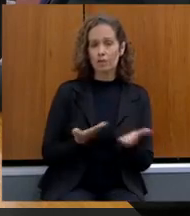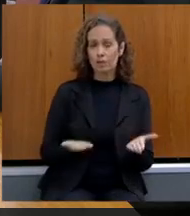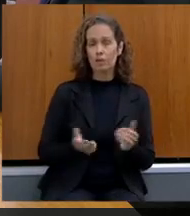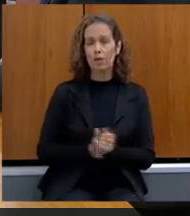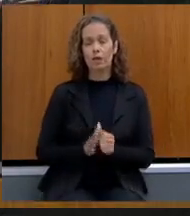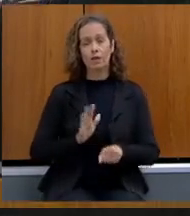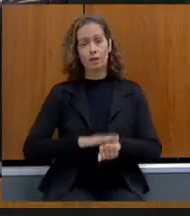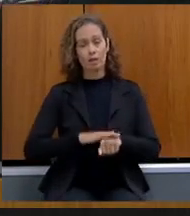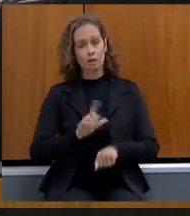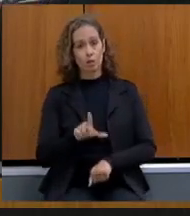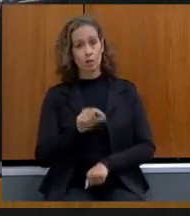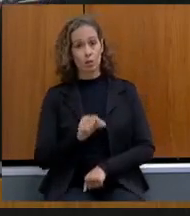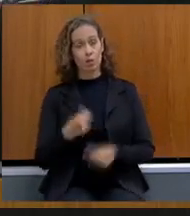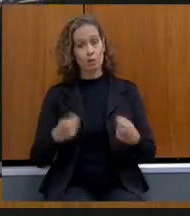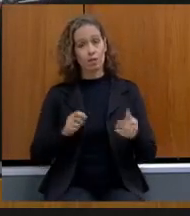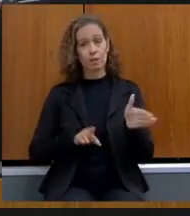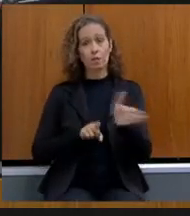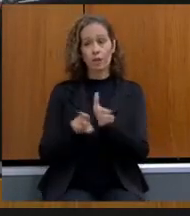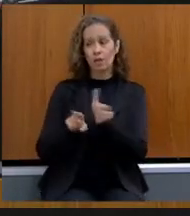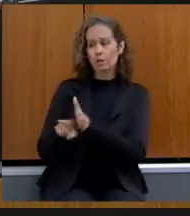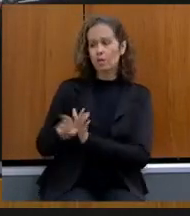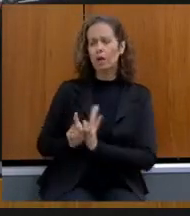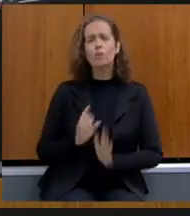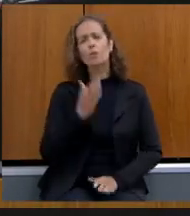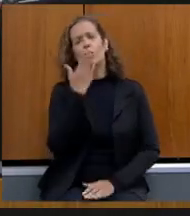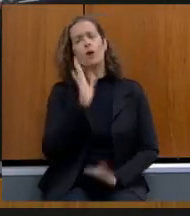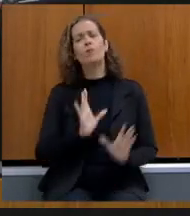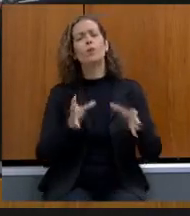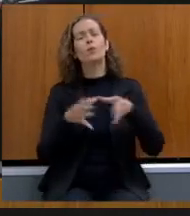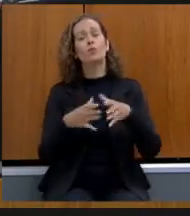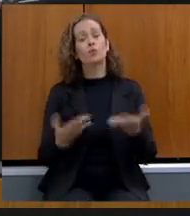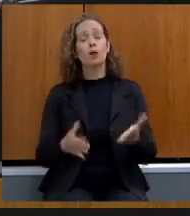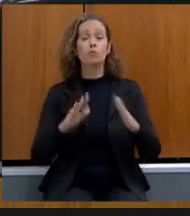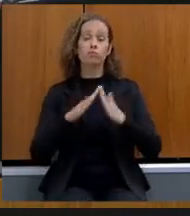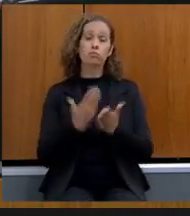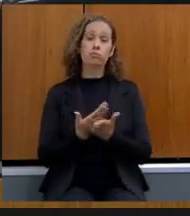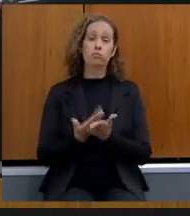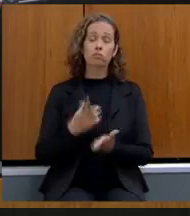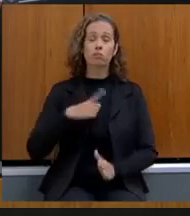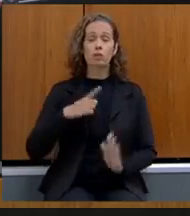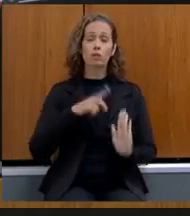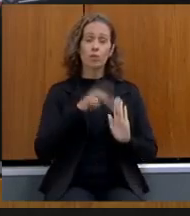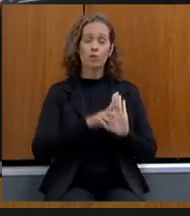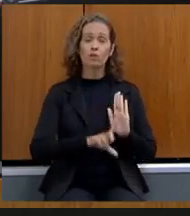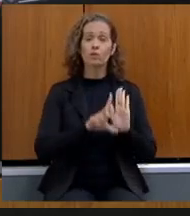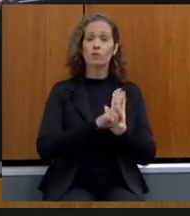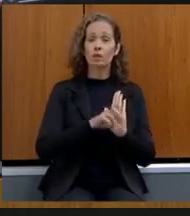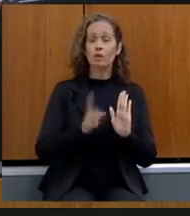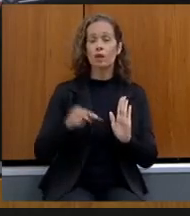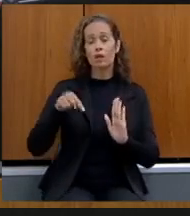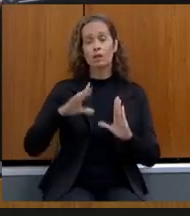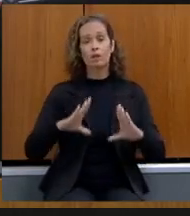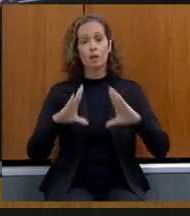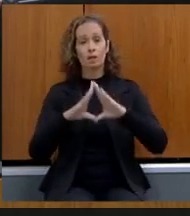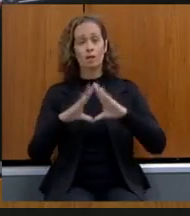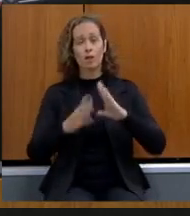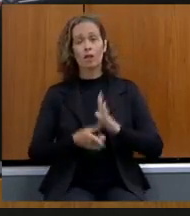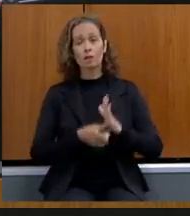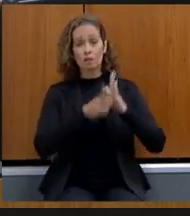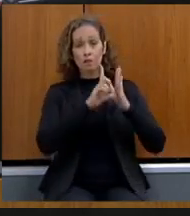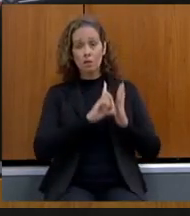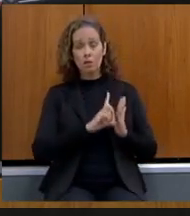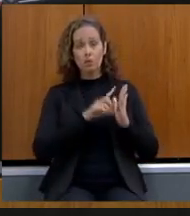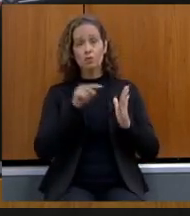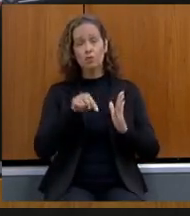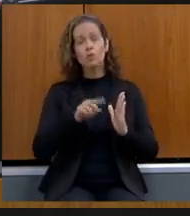escolha tem que perguntar para quem será impactado EA comunidade escolar por isso eu tenho um projeto de lei em tramitação na Assembleia que inclusive anterior o